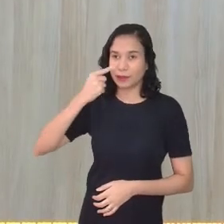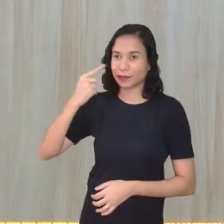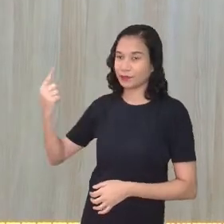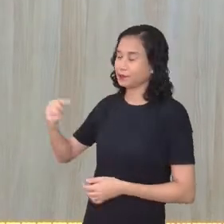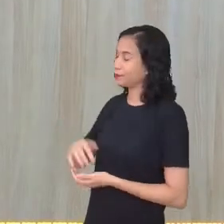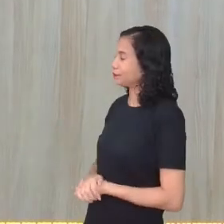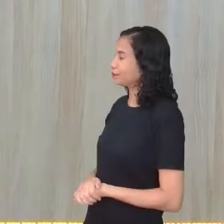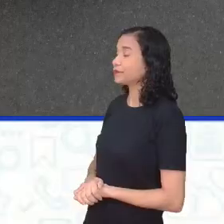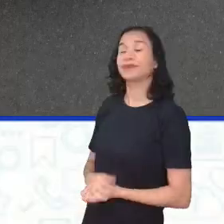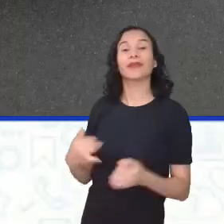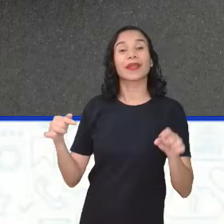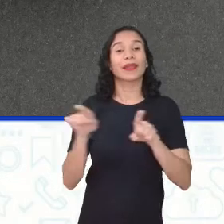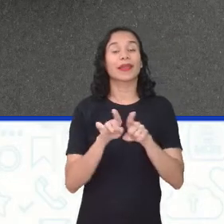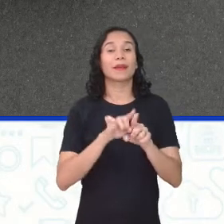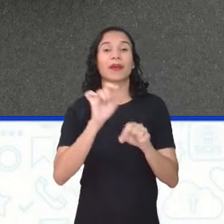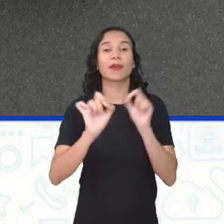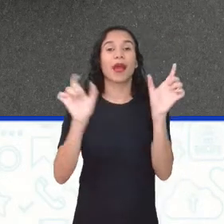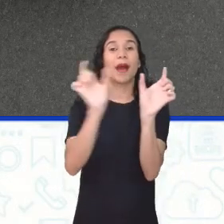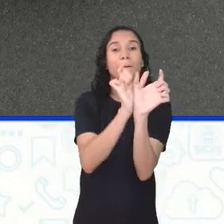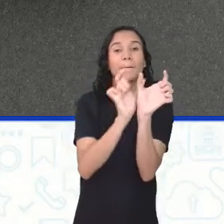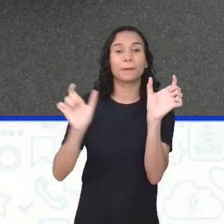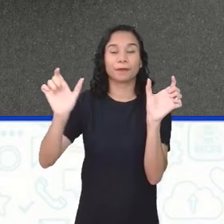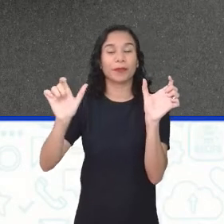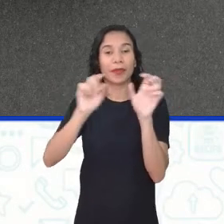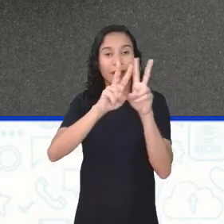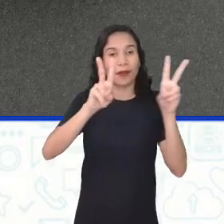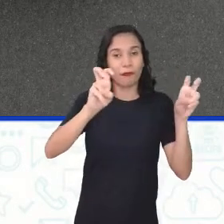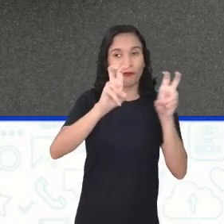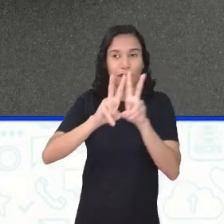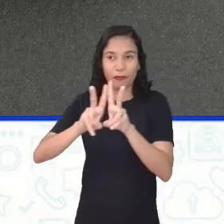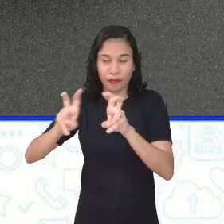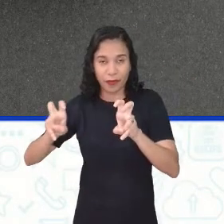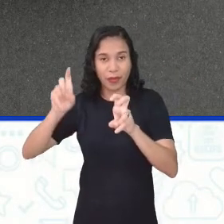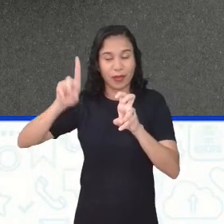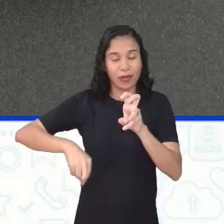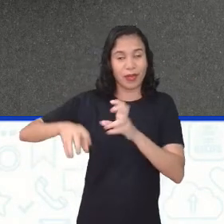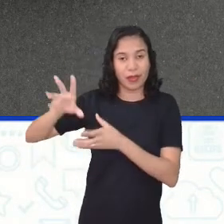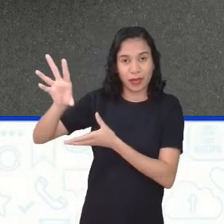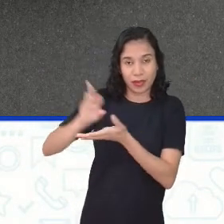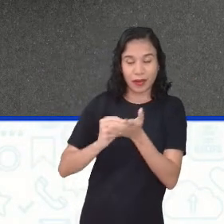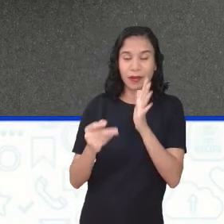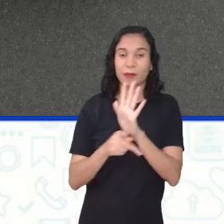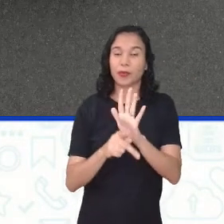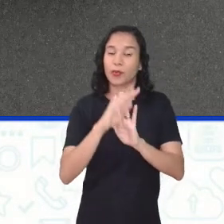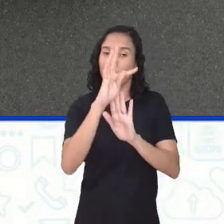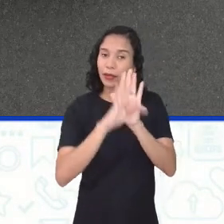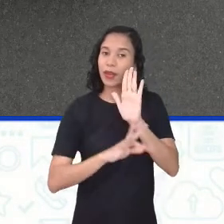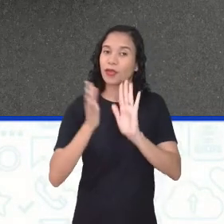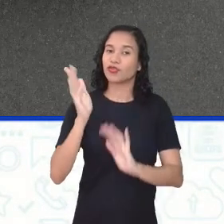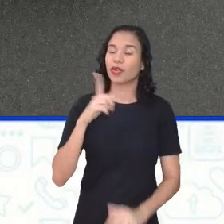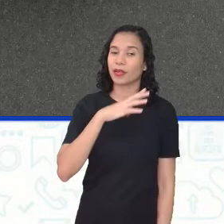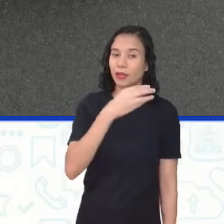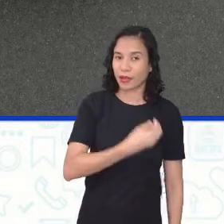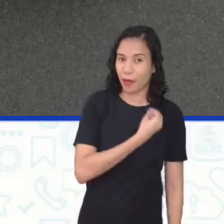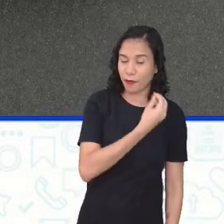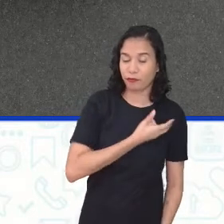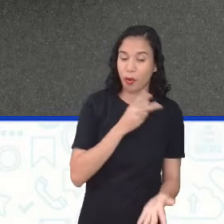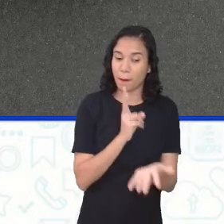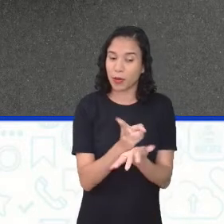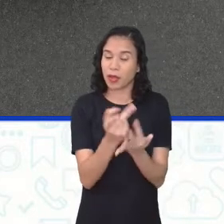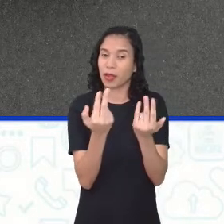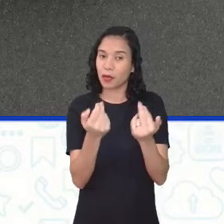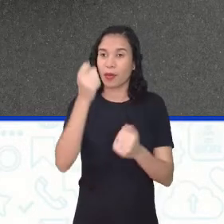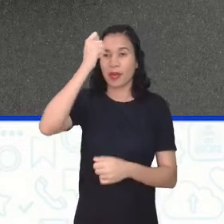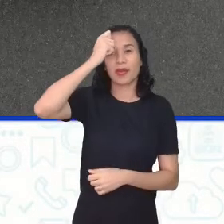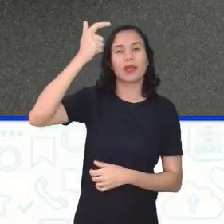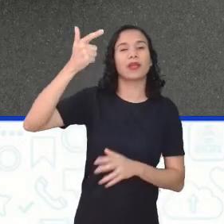original. A gente também tem a paráfrase, que é a recriação de um texto já existente, mantendo a mesma